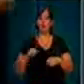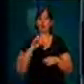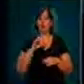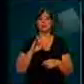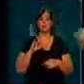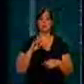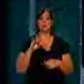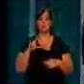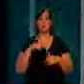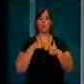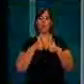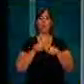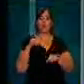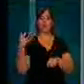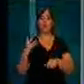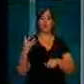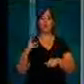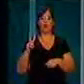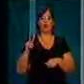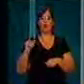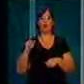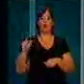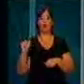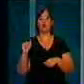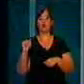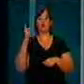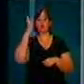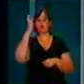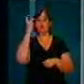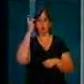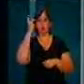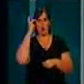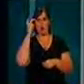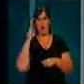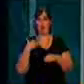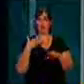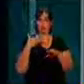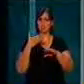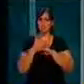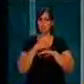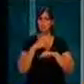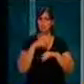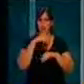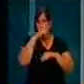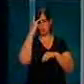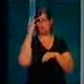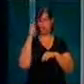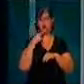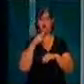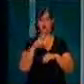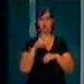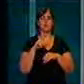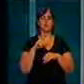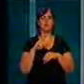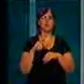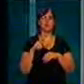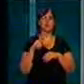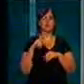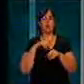4ª Vara da Seção Judiciária de São Paulo, no qual os signatários da inicial, os citados